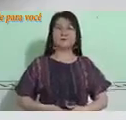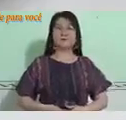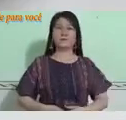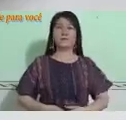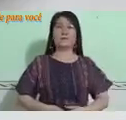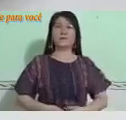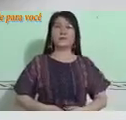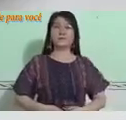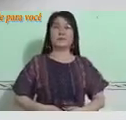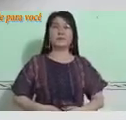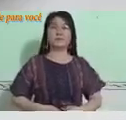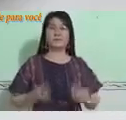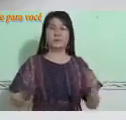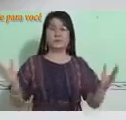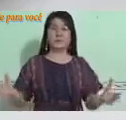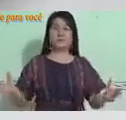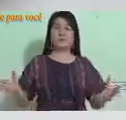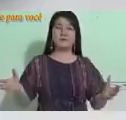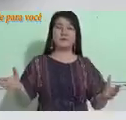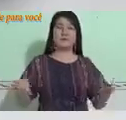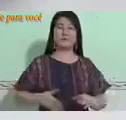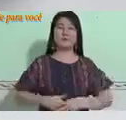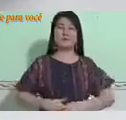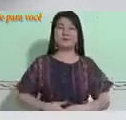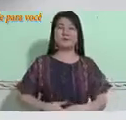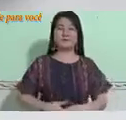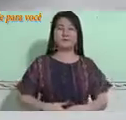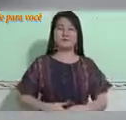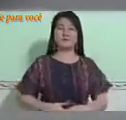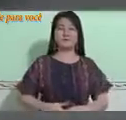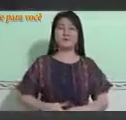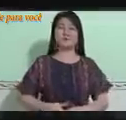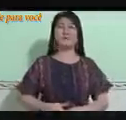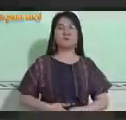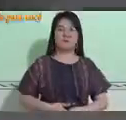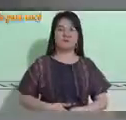a face, e podem ser tremores de tipos variados,